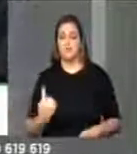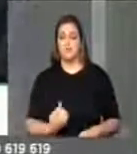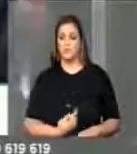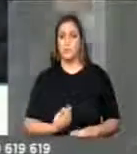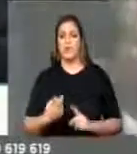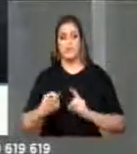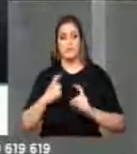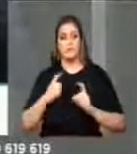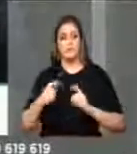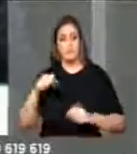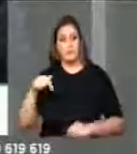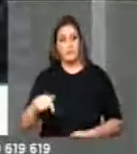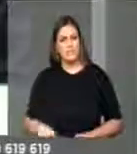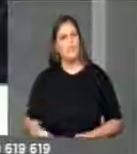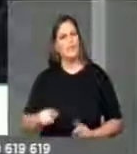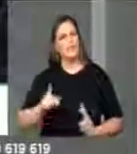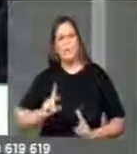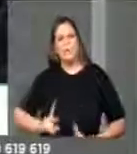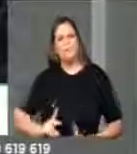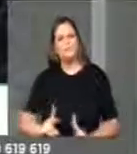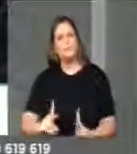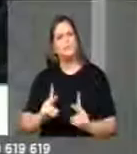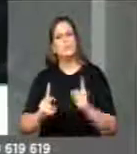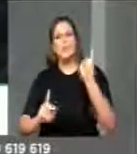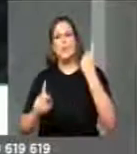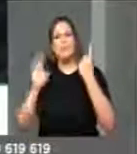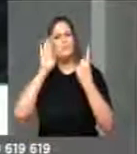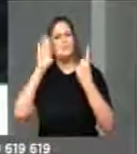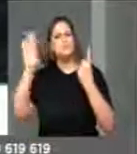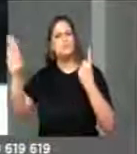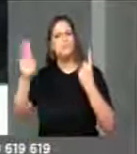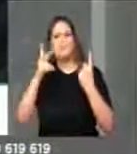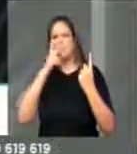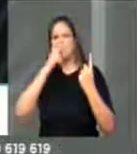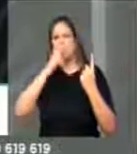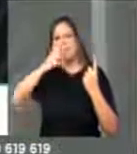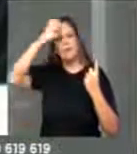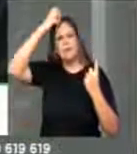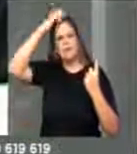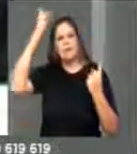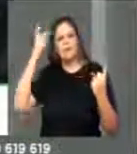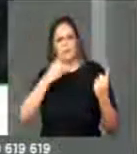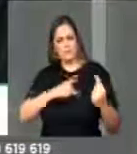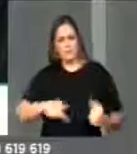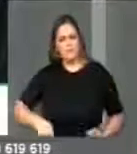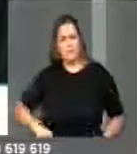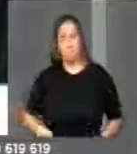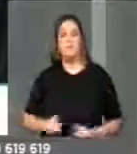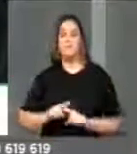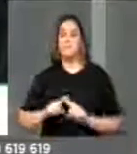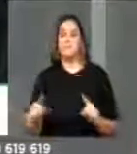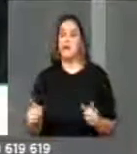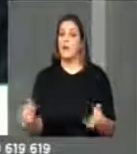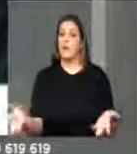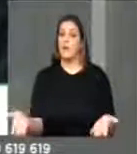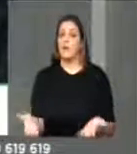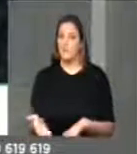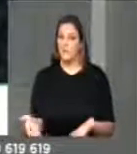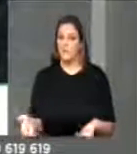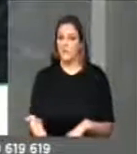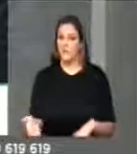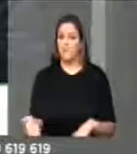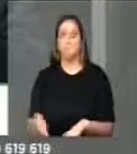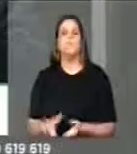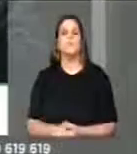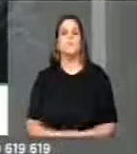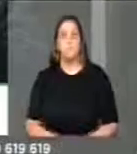de concentração de poder no Executivo. E nesta data de hoje, presidente Isalci,